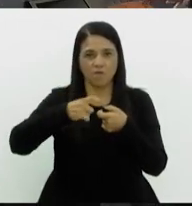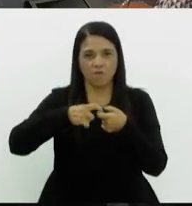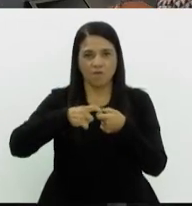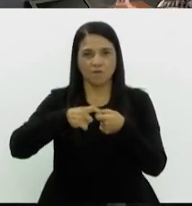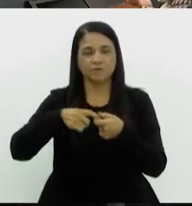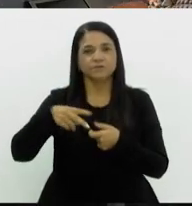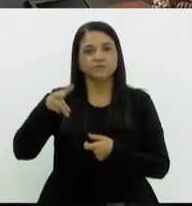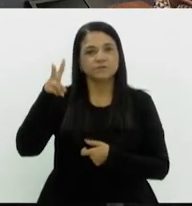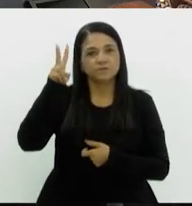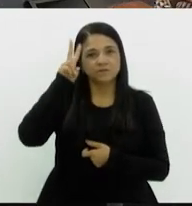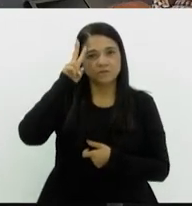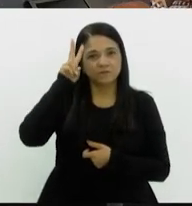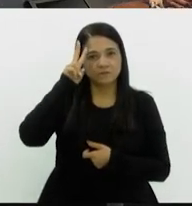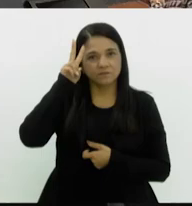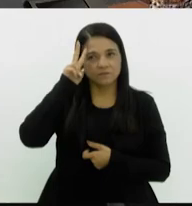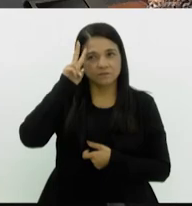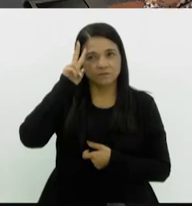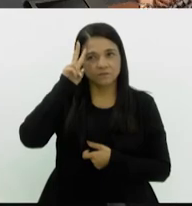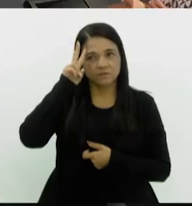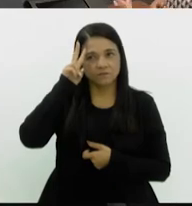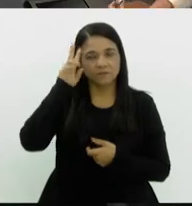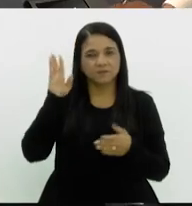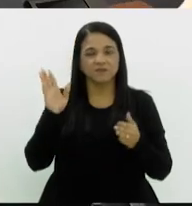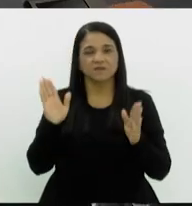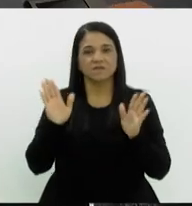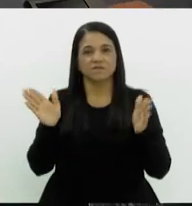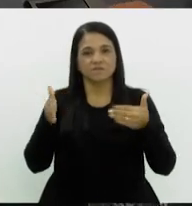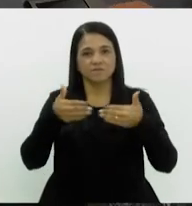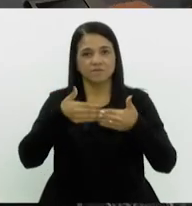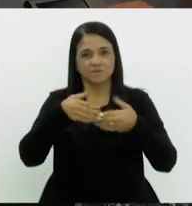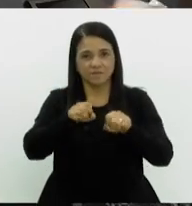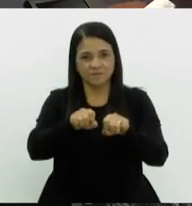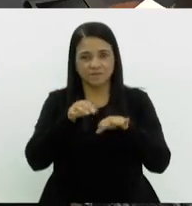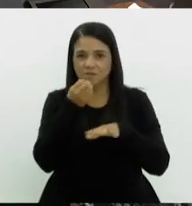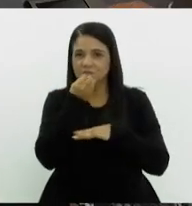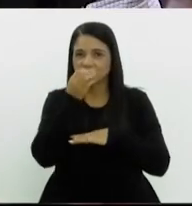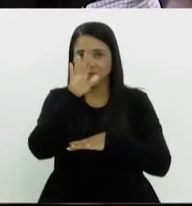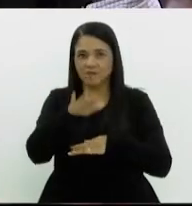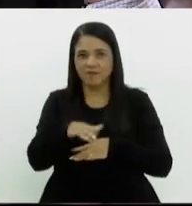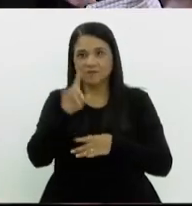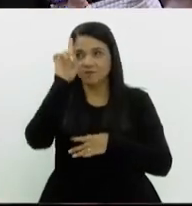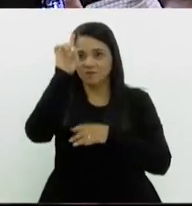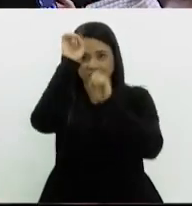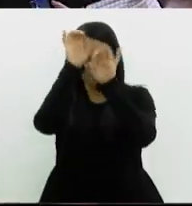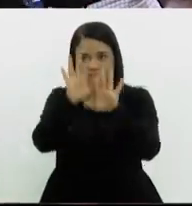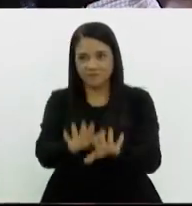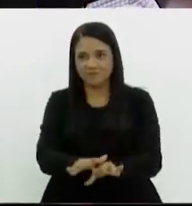terça-feira, tá? Está encerrada a sessão. Uma boa tarde a todos. Ficam com Deus.